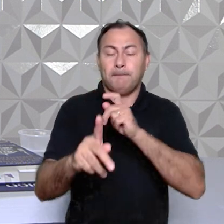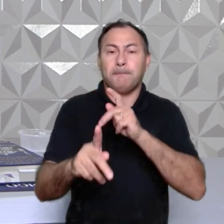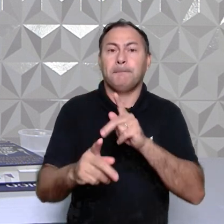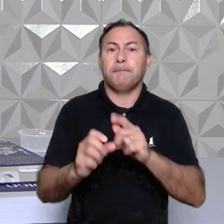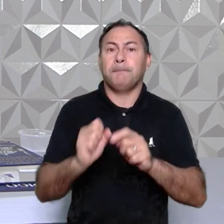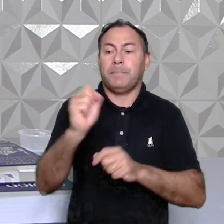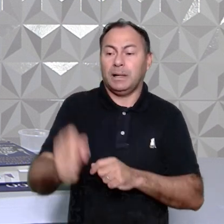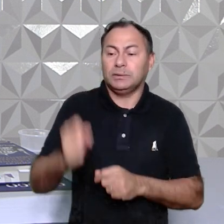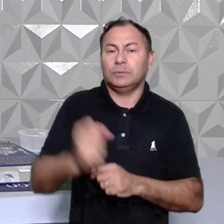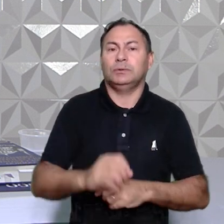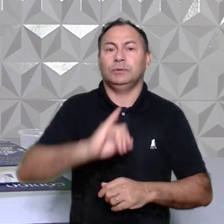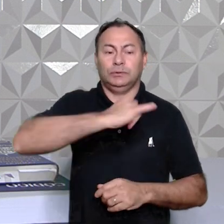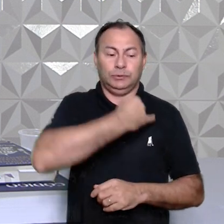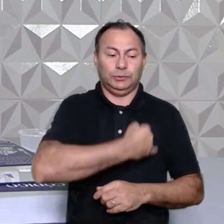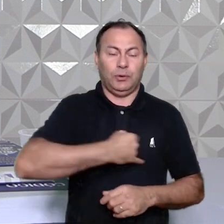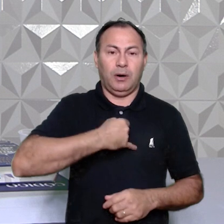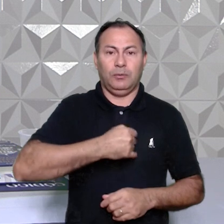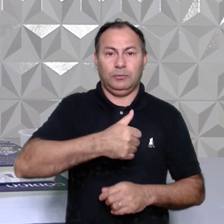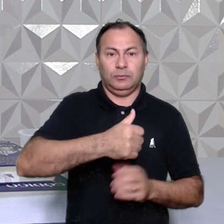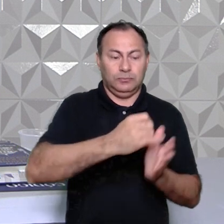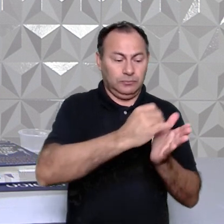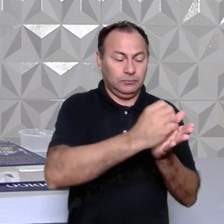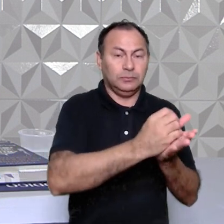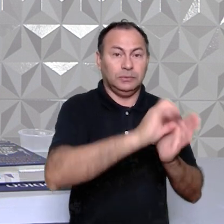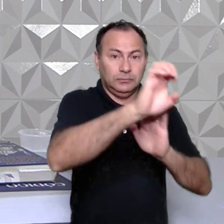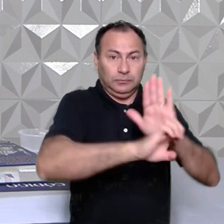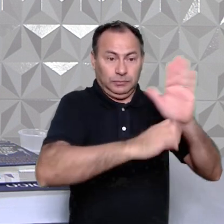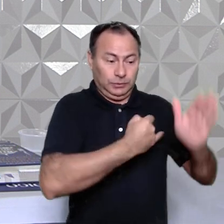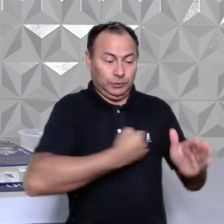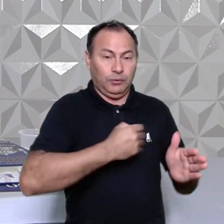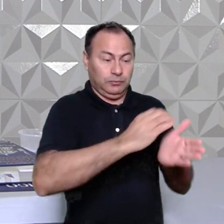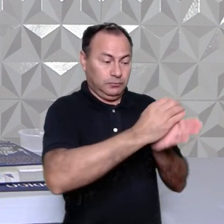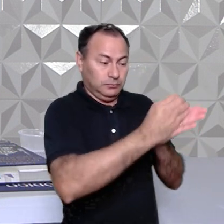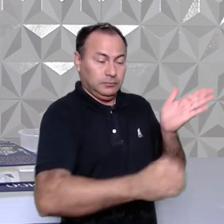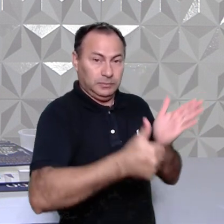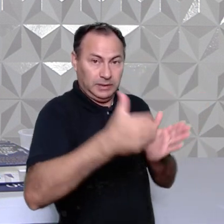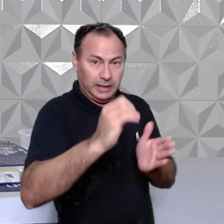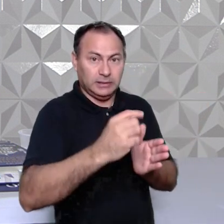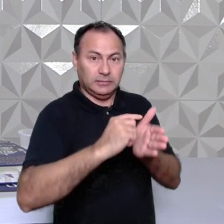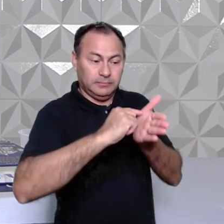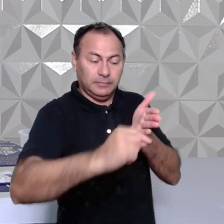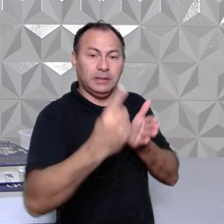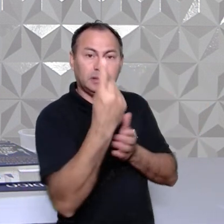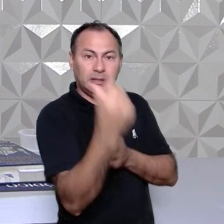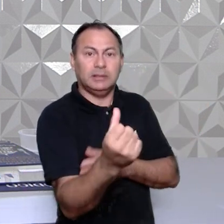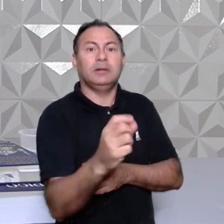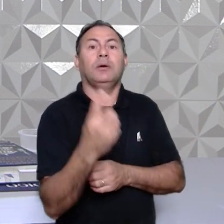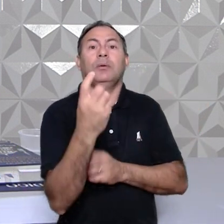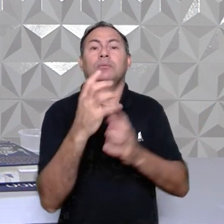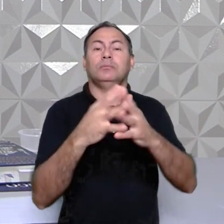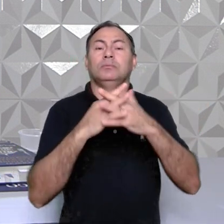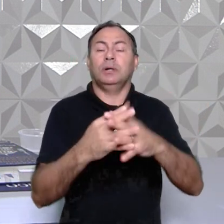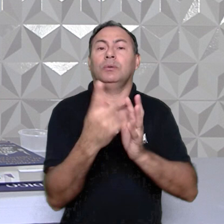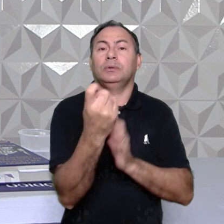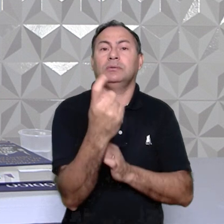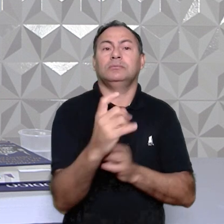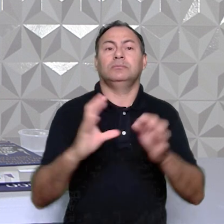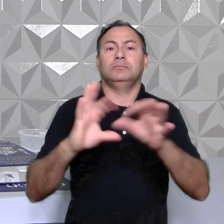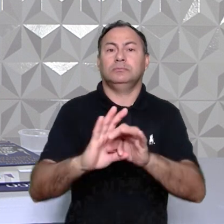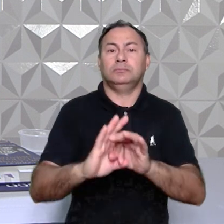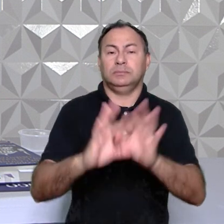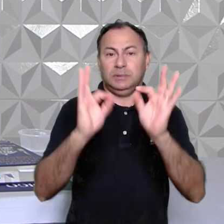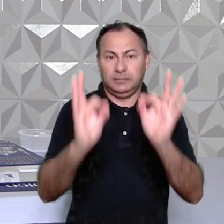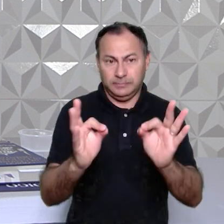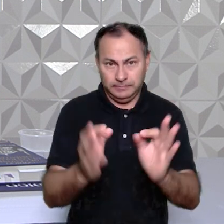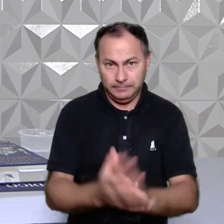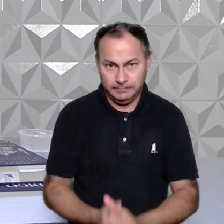pastor. João 10, 16, né? Agora, não confundam esta unidade com